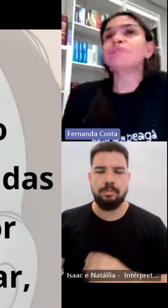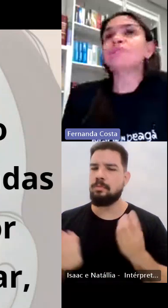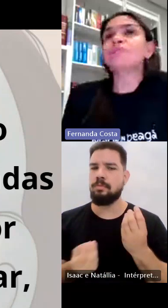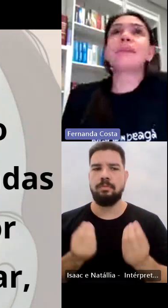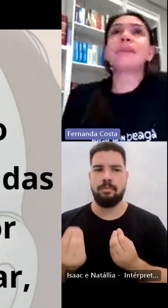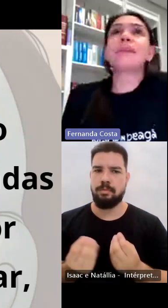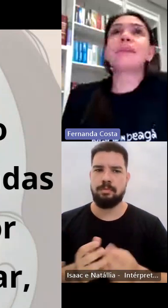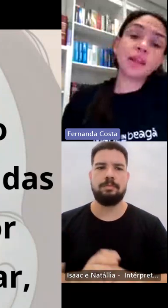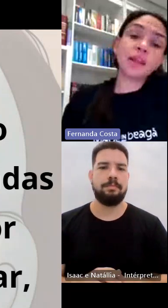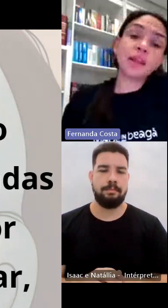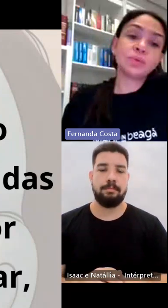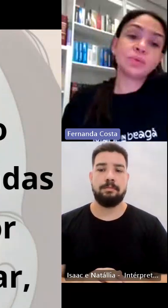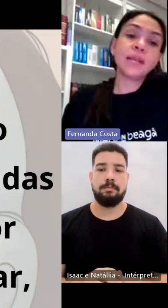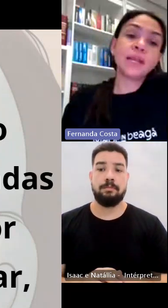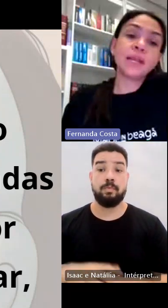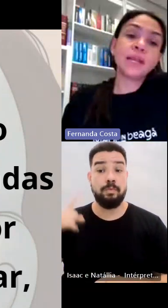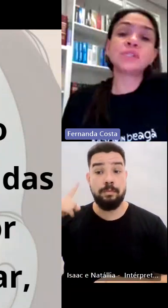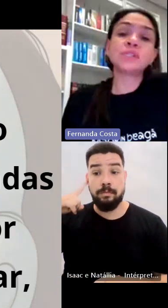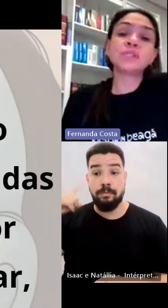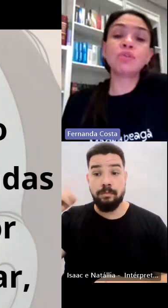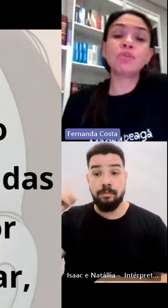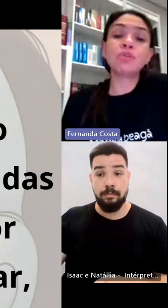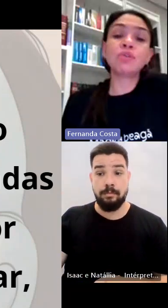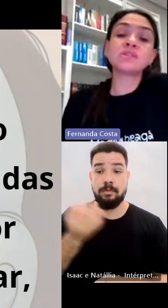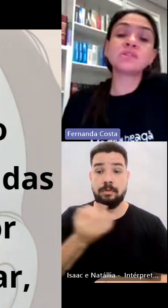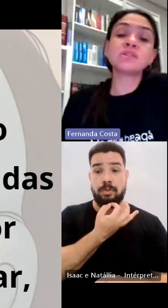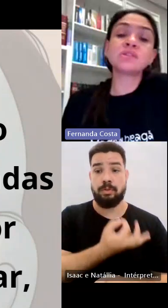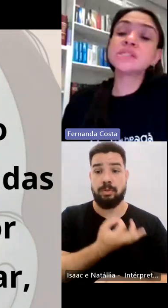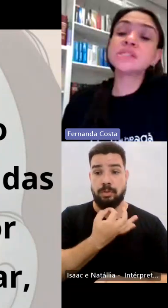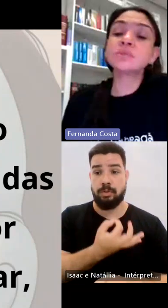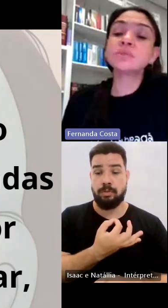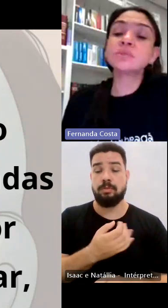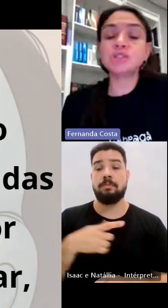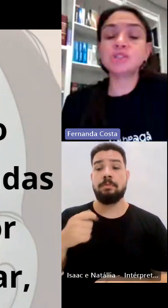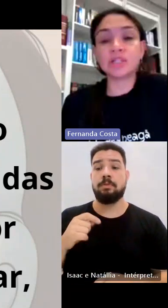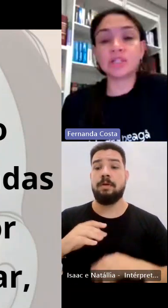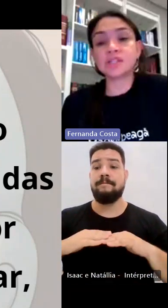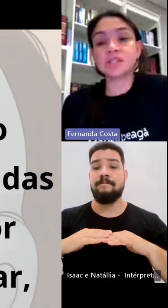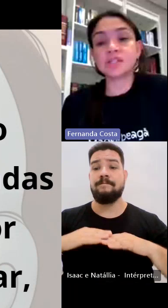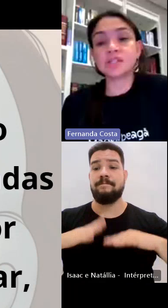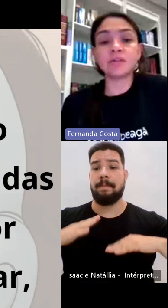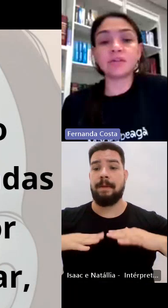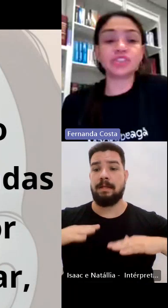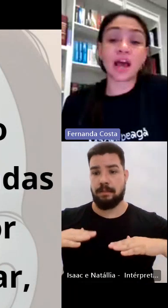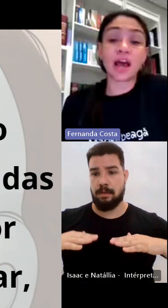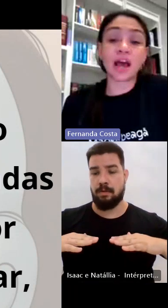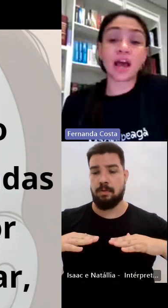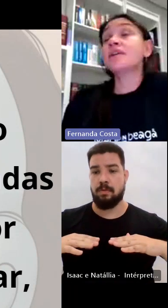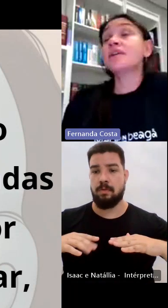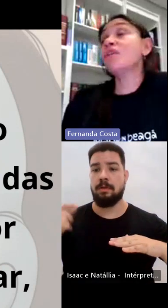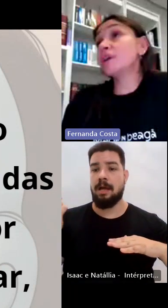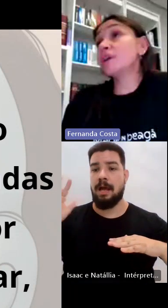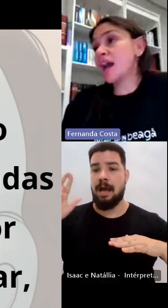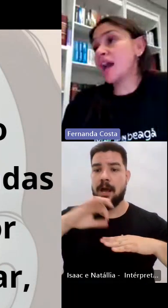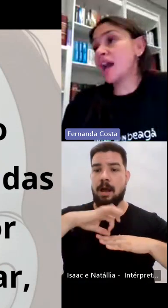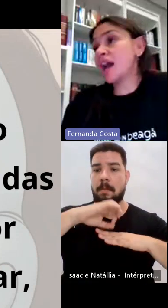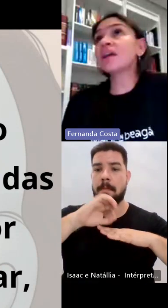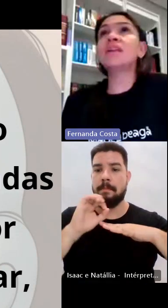som, fisicamente falando, ele é produzido por vibrações que são transmitidas às moléculas de ar, que